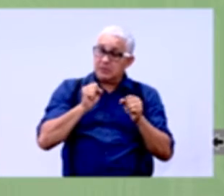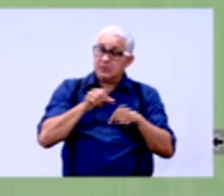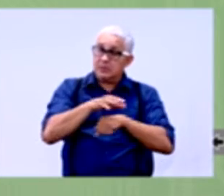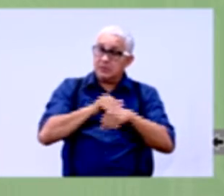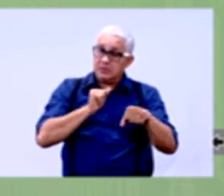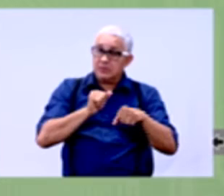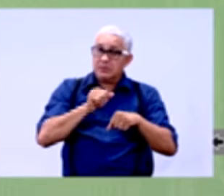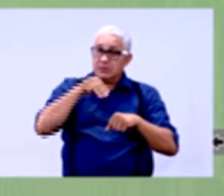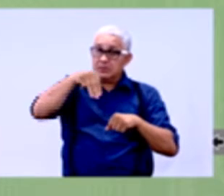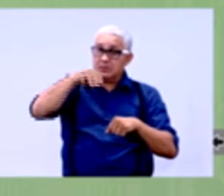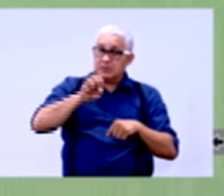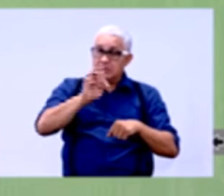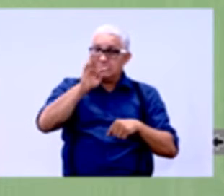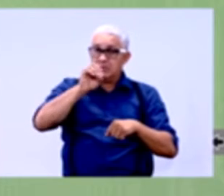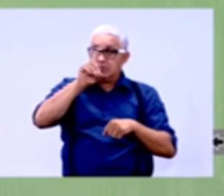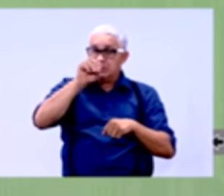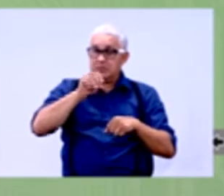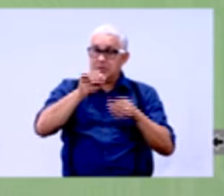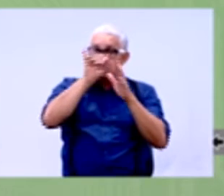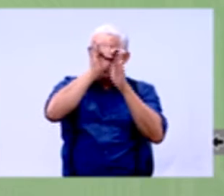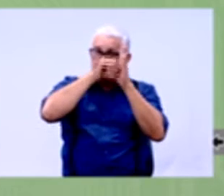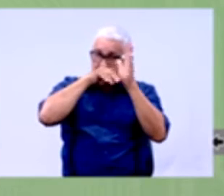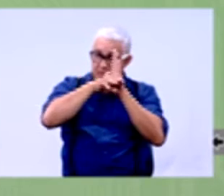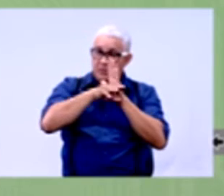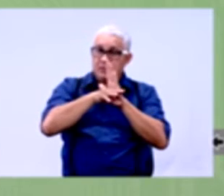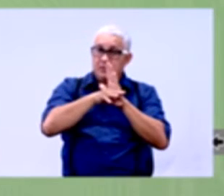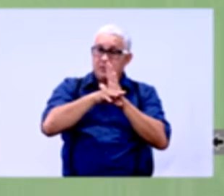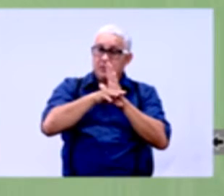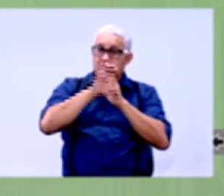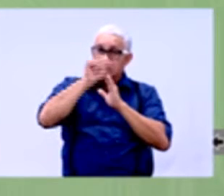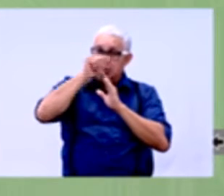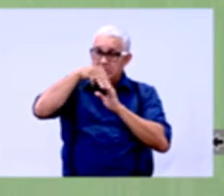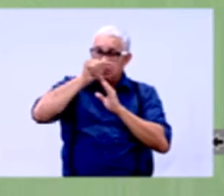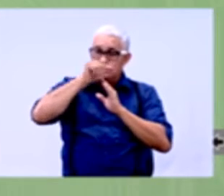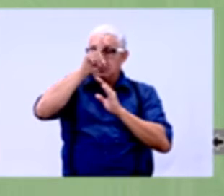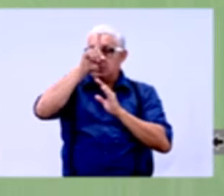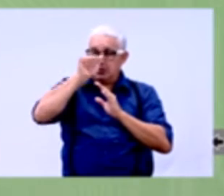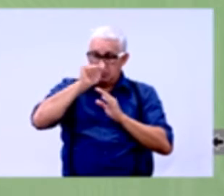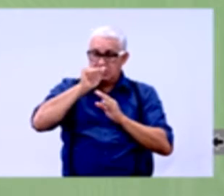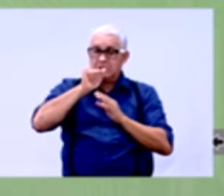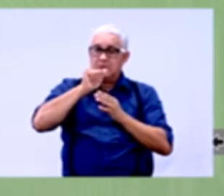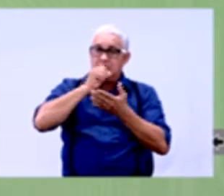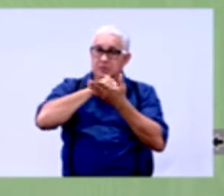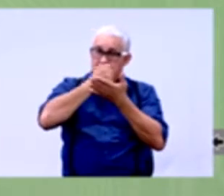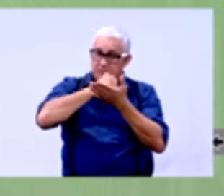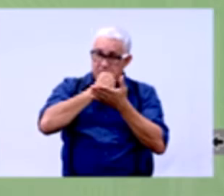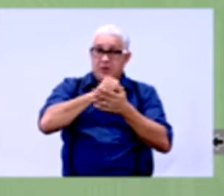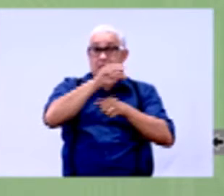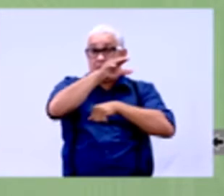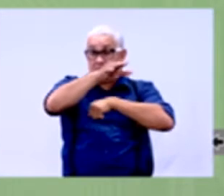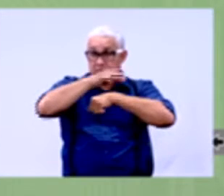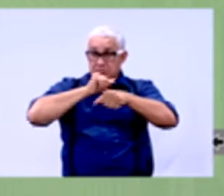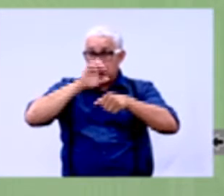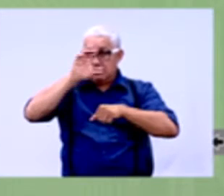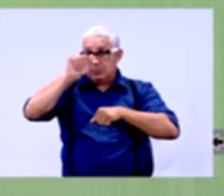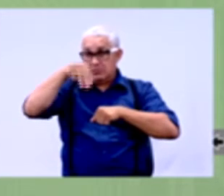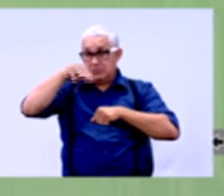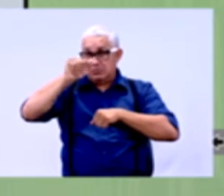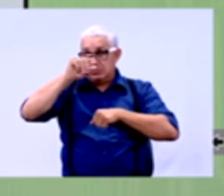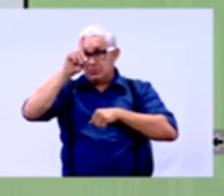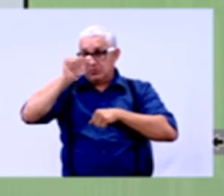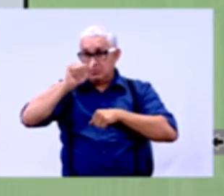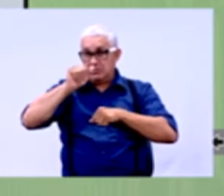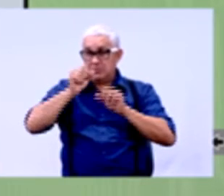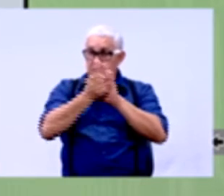que vai estar, de novo, implementado na camada controladora, mas sendo chamado na camada aplicação.